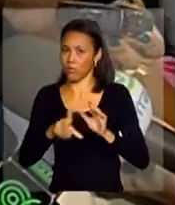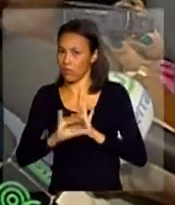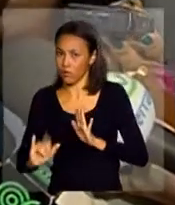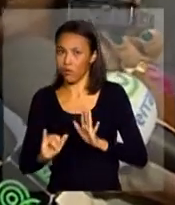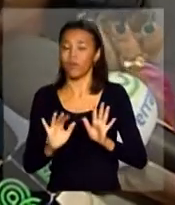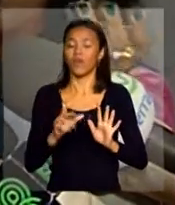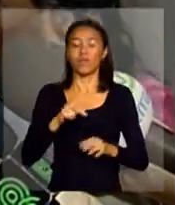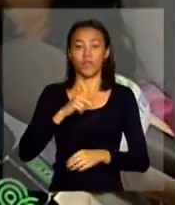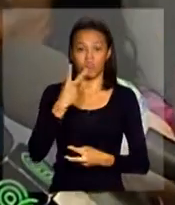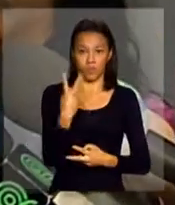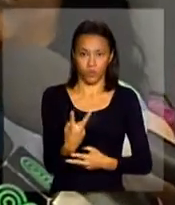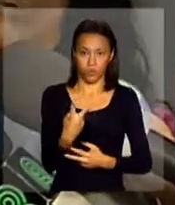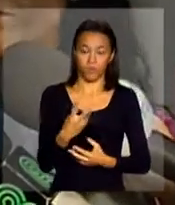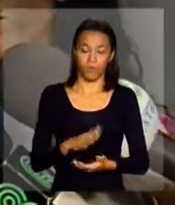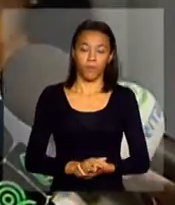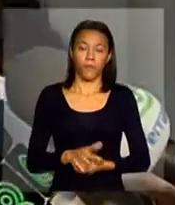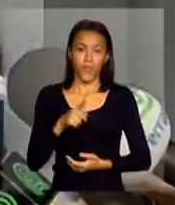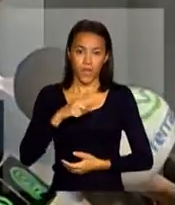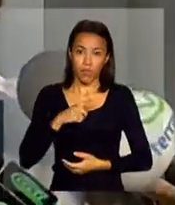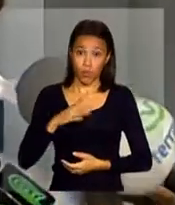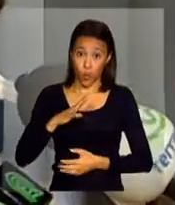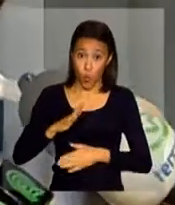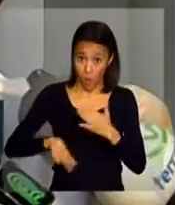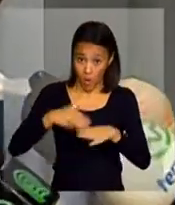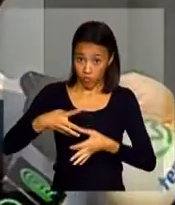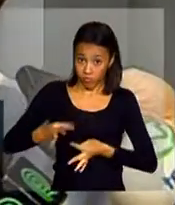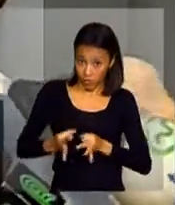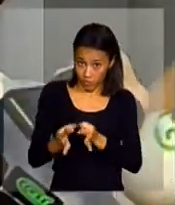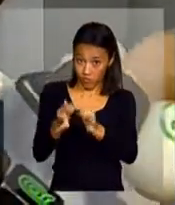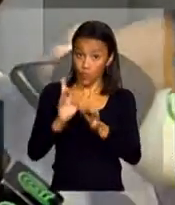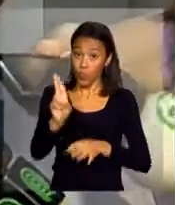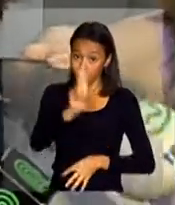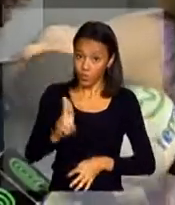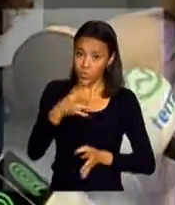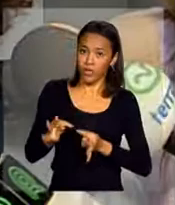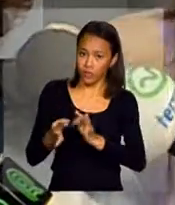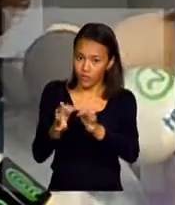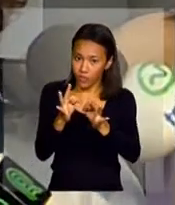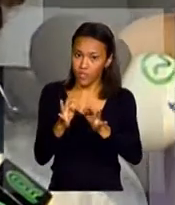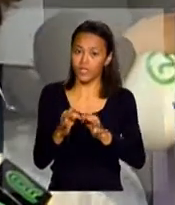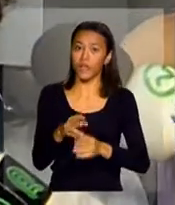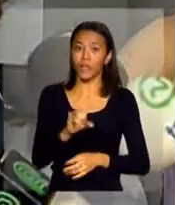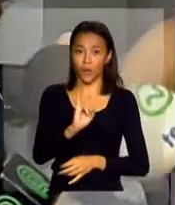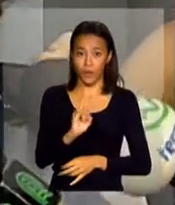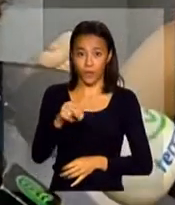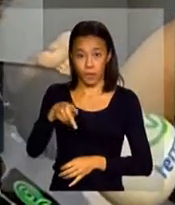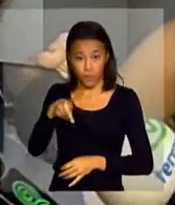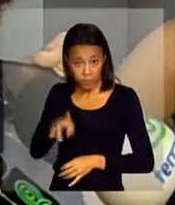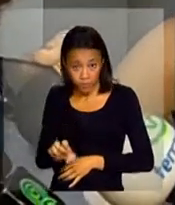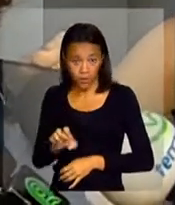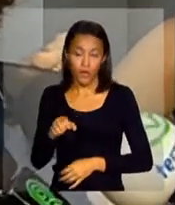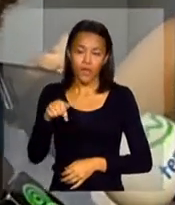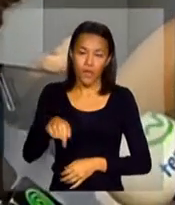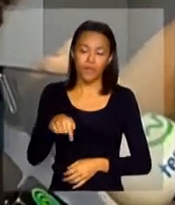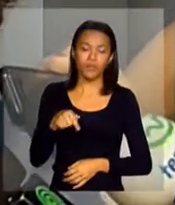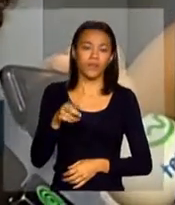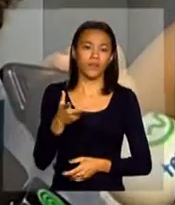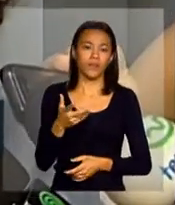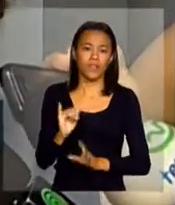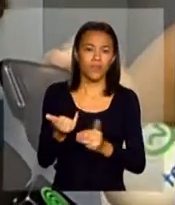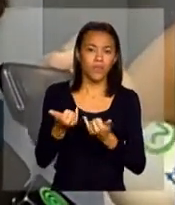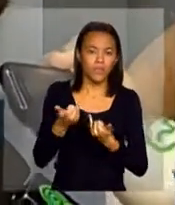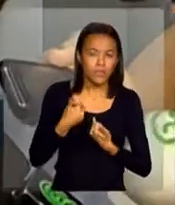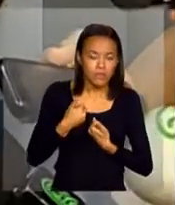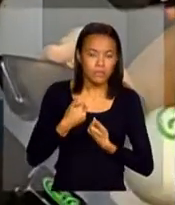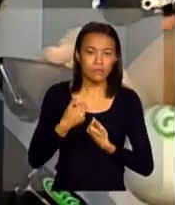Uma, o próprio aperfeiçoamento da tecnologia que é usada na moratória, da soja, que é via INPE, e essa leitura, ampliar a